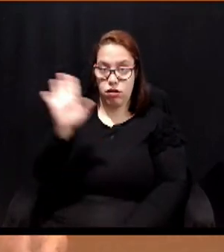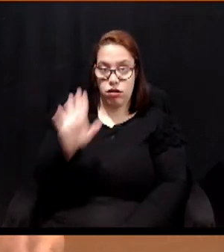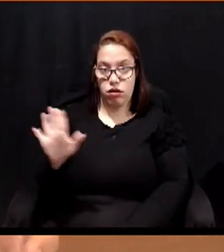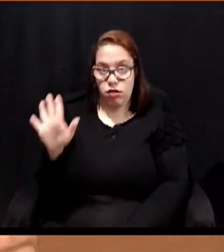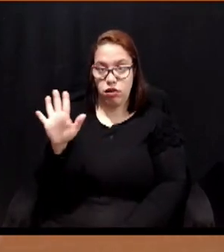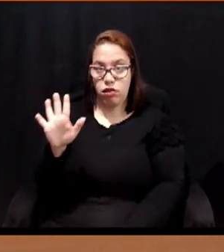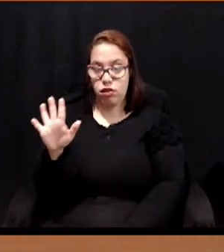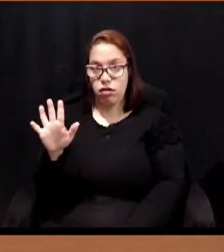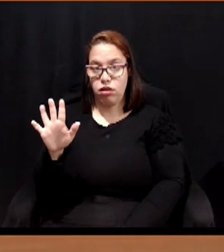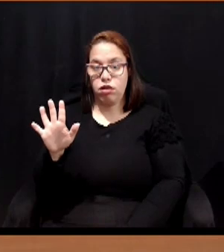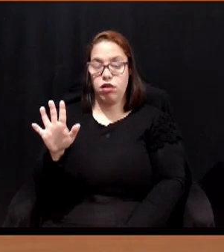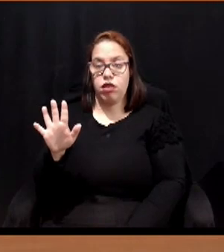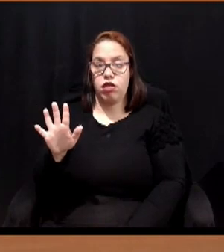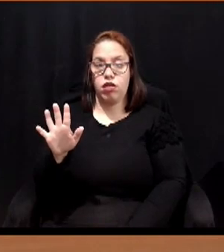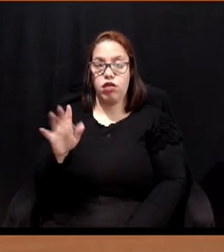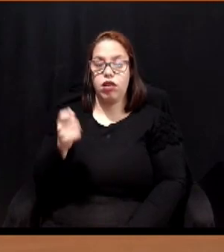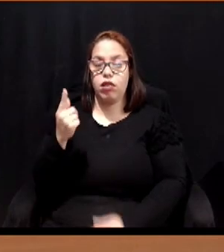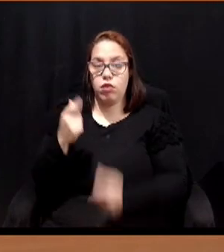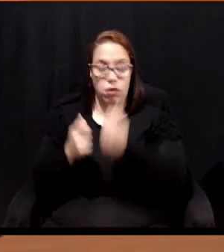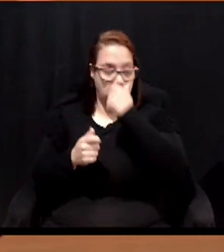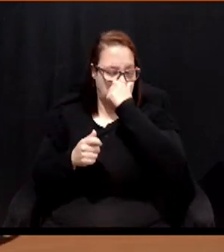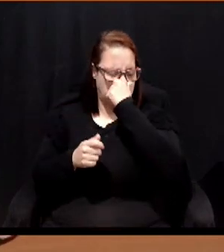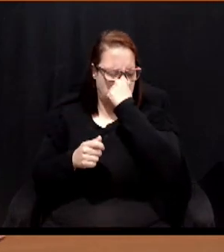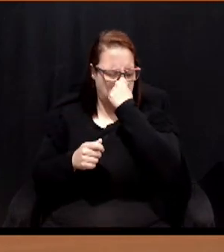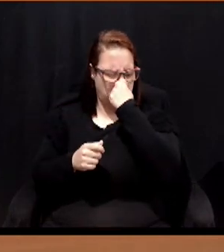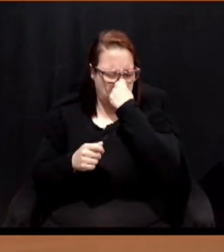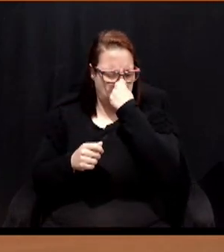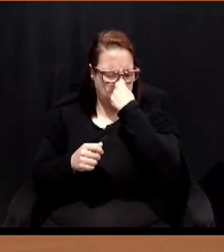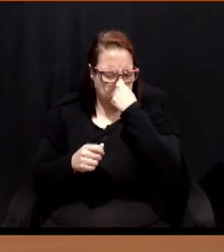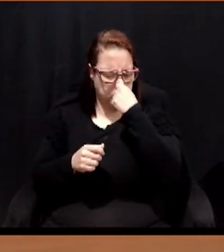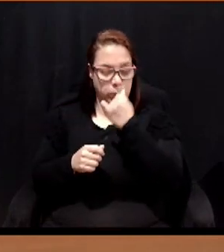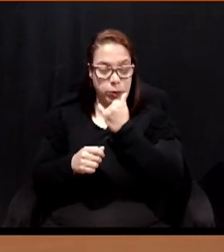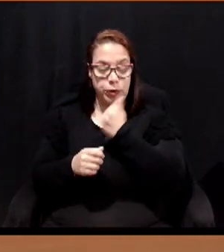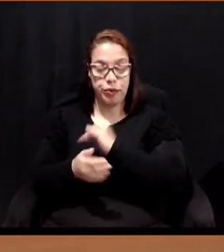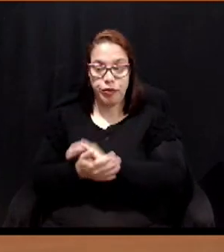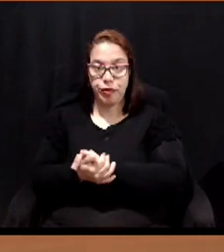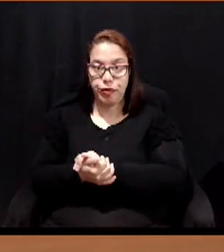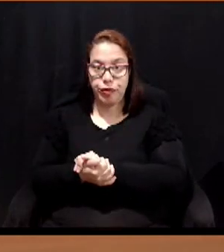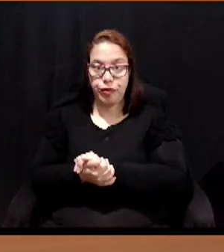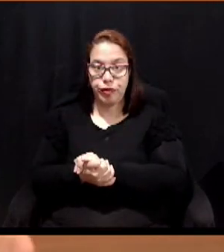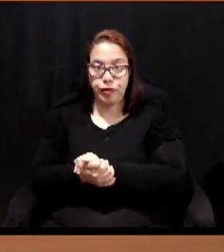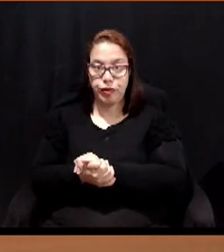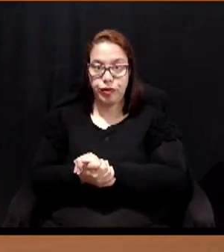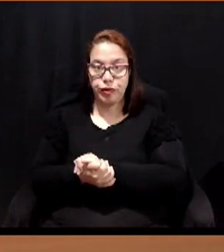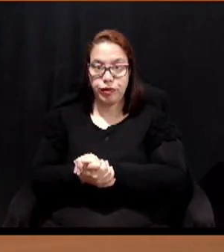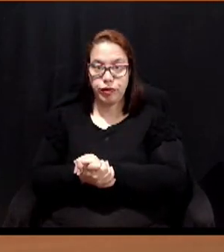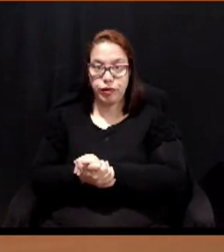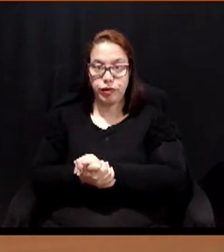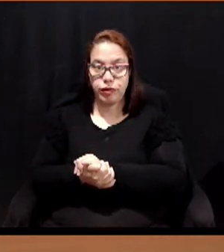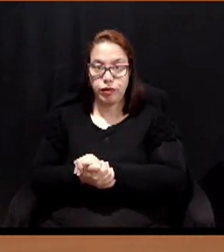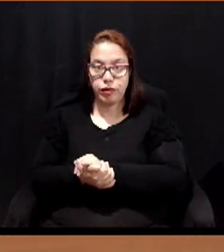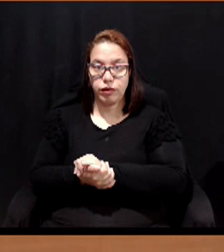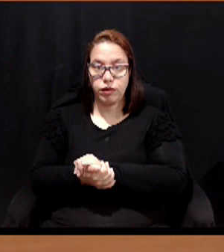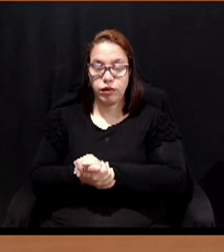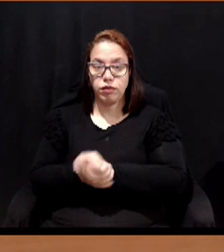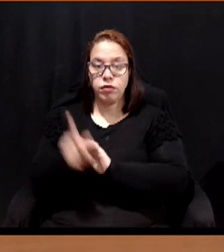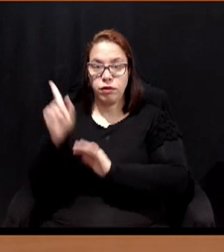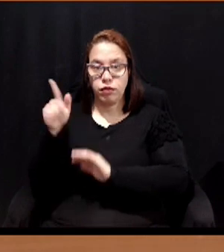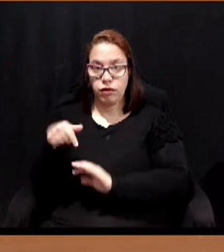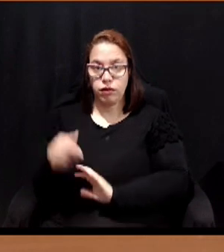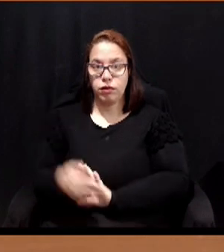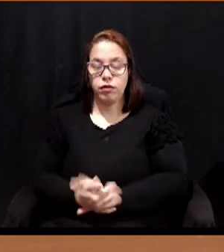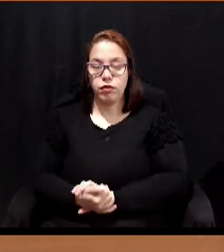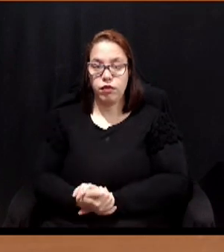Europeia temos alguns, né? Não temos um para cada lugar, né? Então, é isso. Eu acho que fica